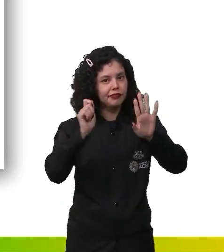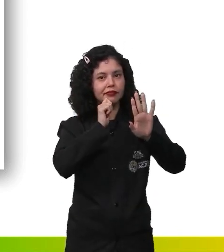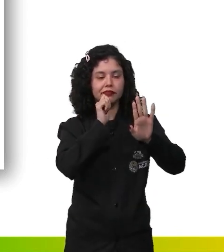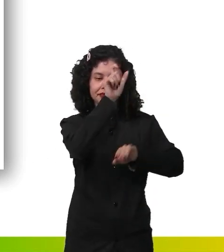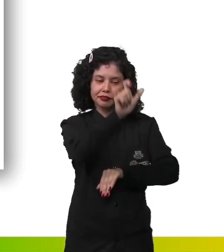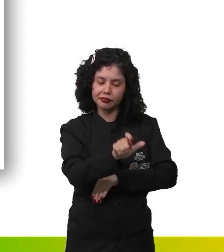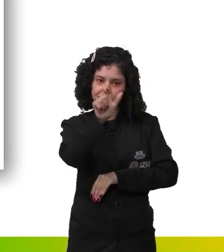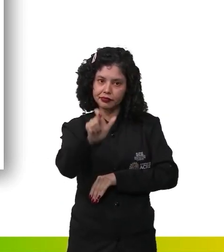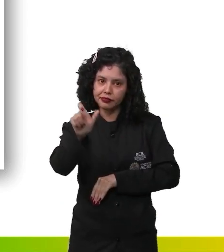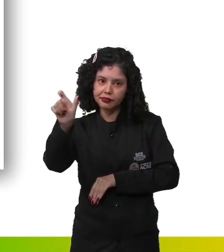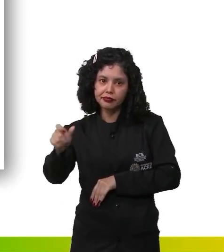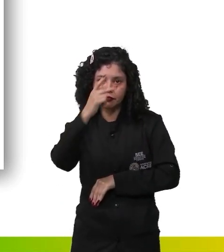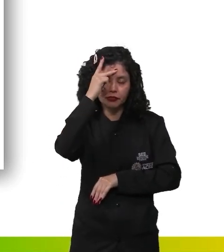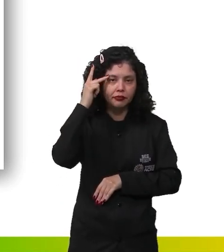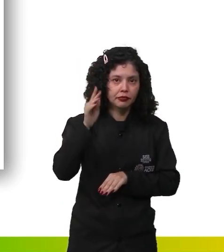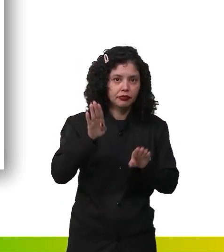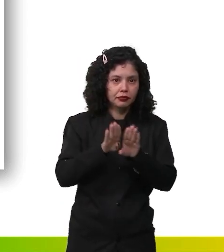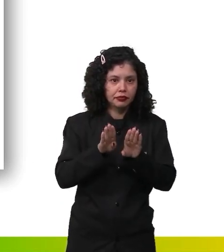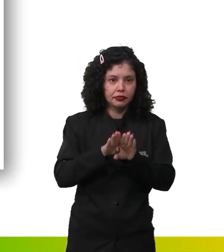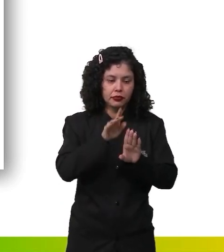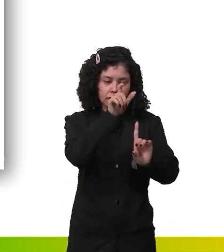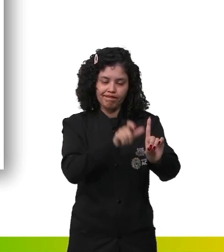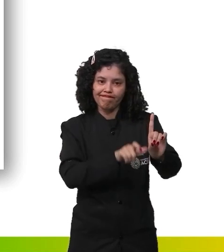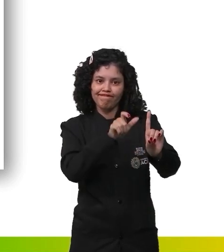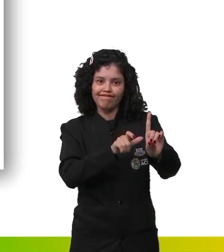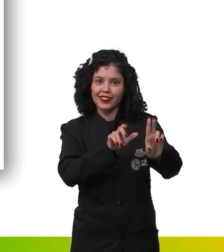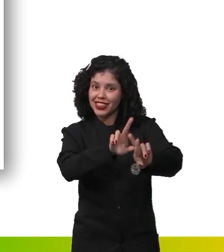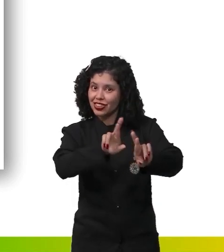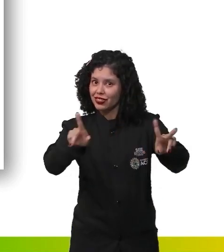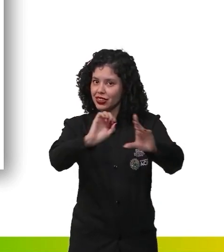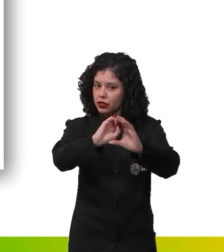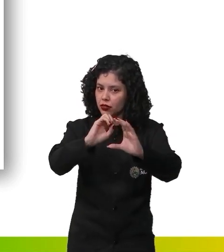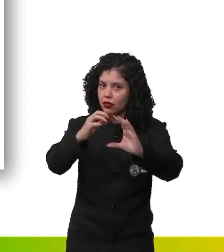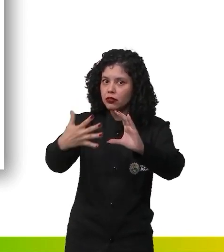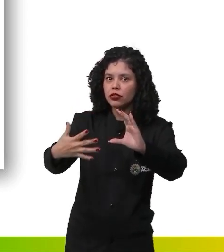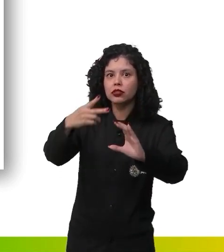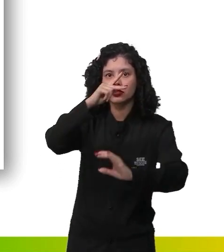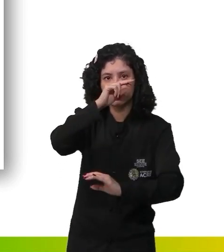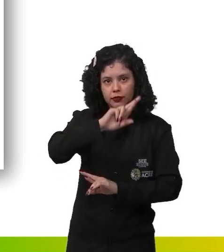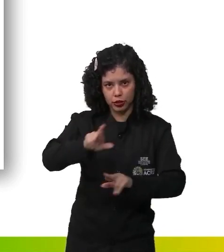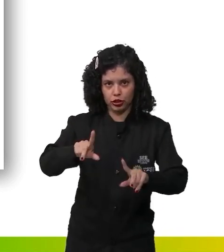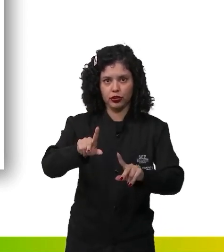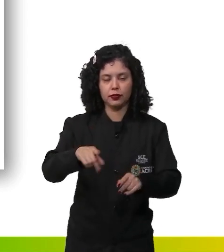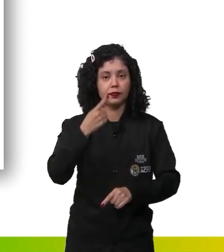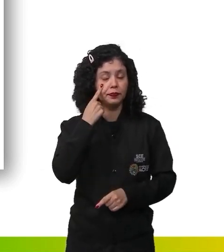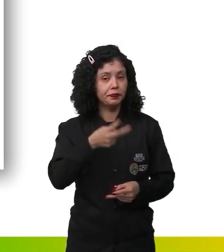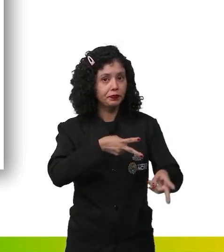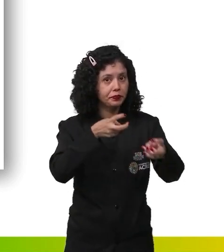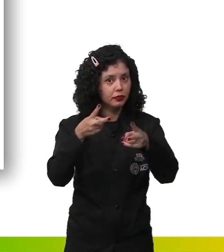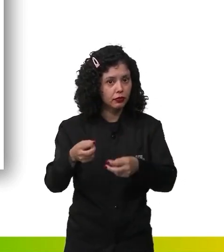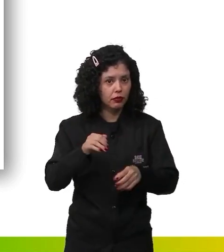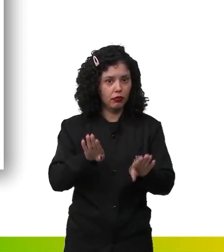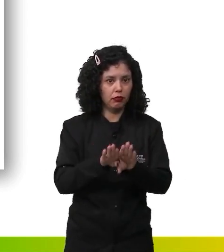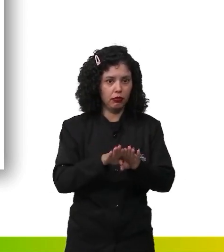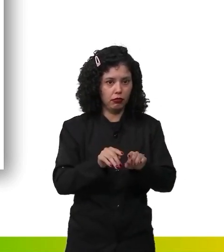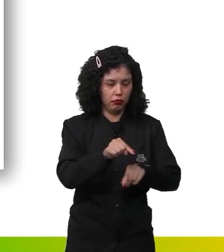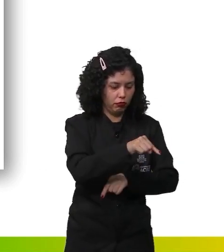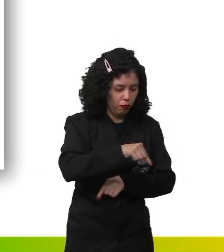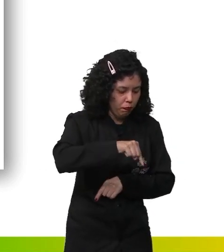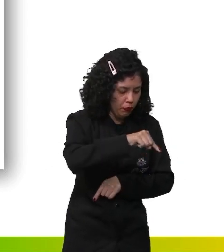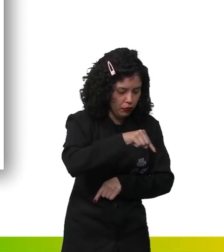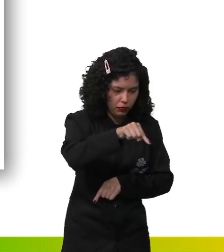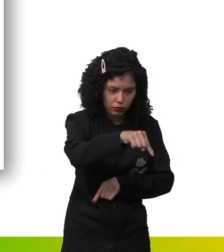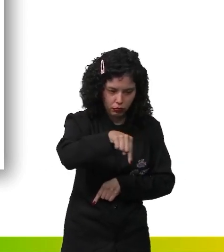são pessoas que possuem personalidades distintas. Mas percebam que no chão,